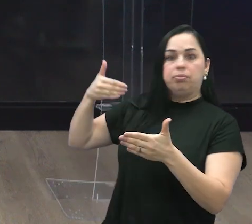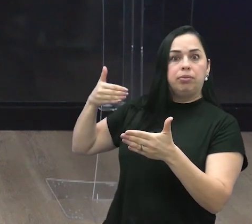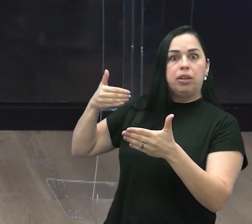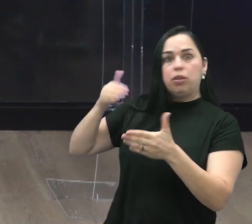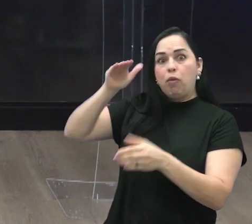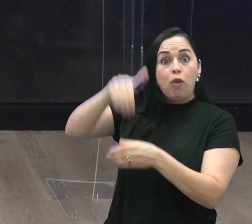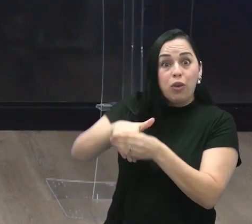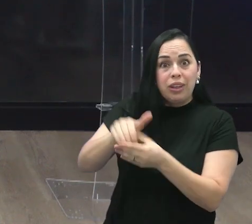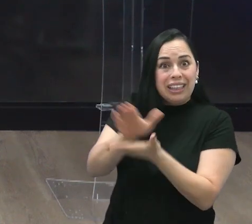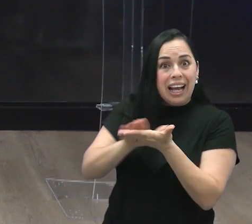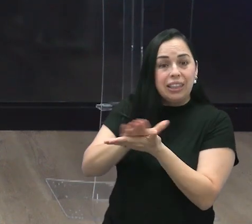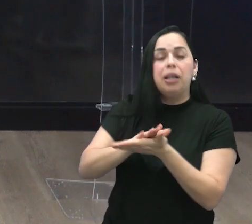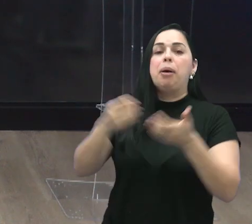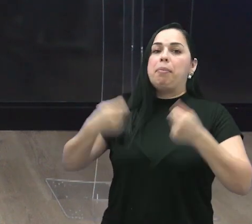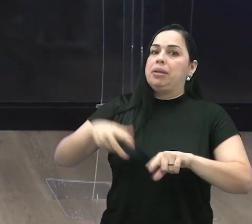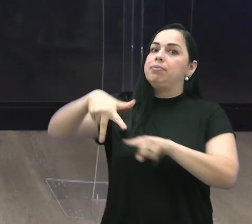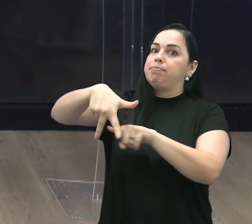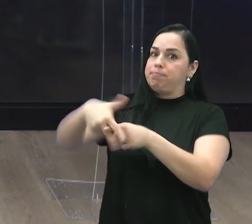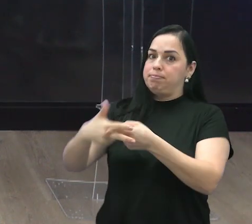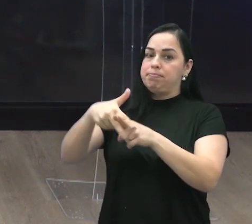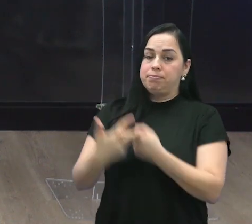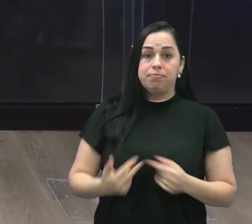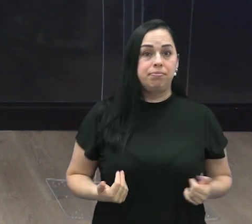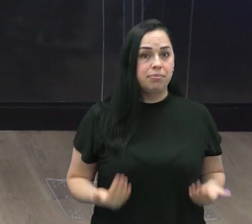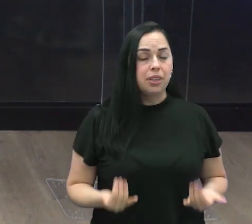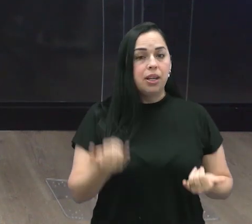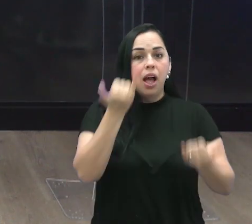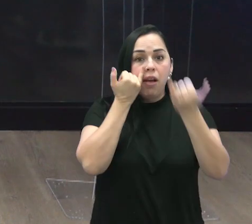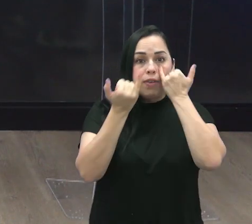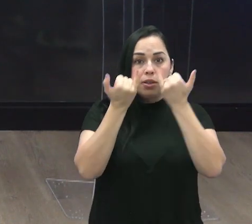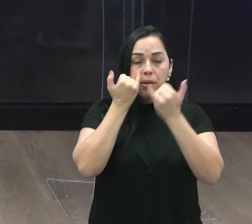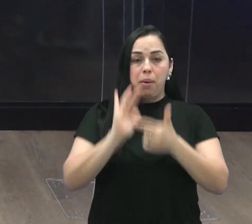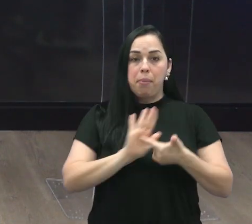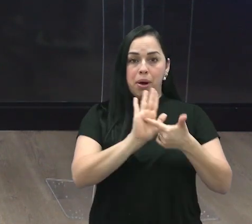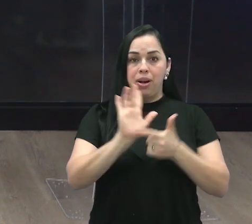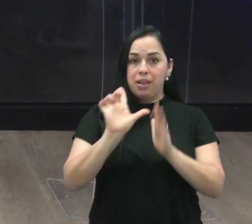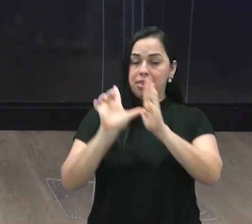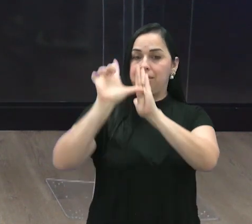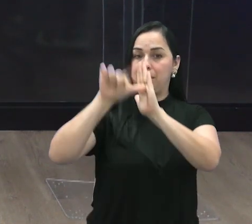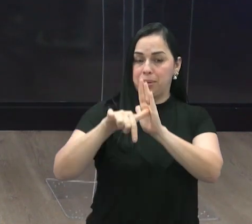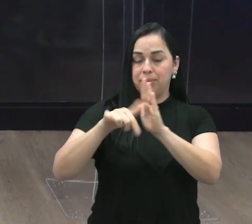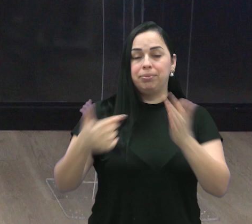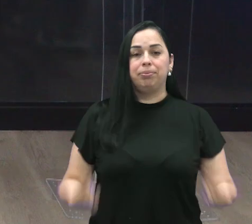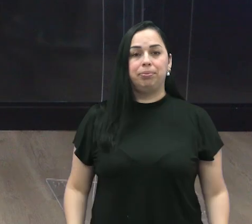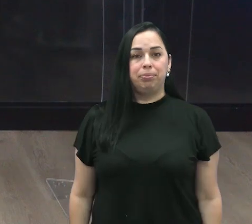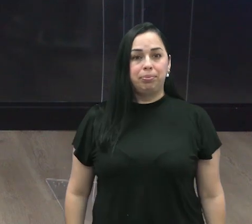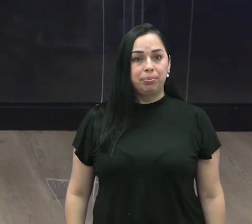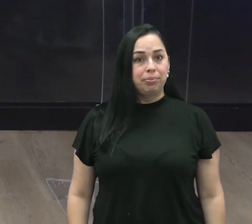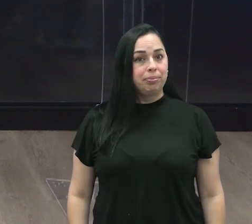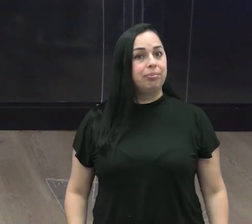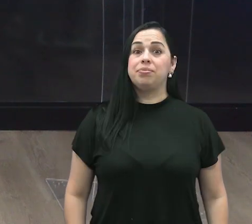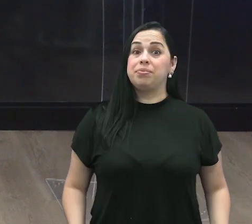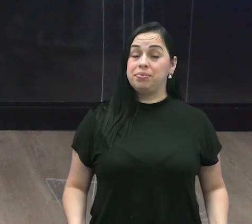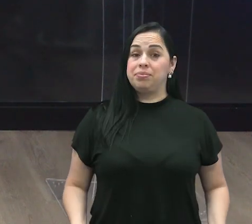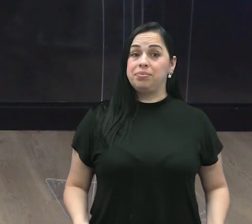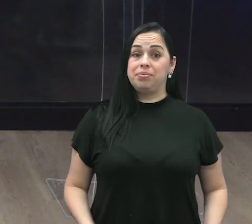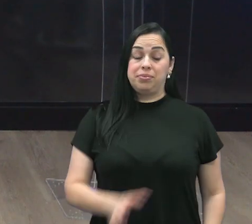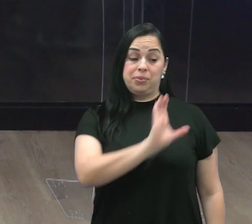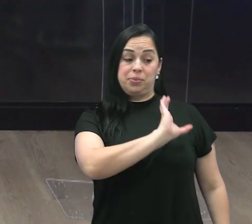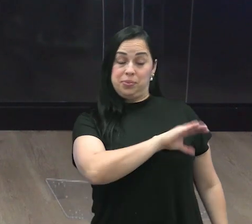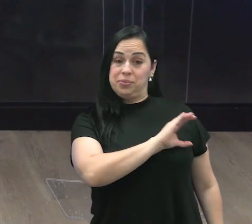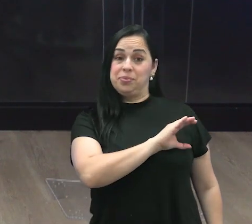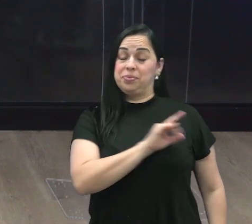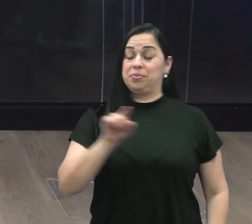turnos precisa atualizar o documento. As informações a gente traz daqui a pouquinho. Uma parceria entre o Colégio